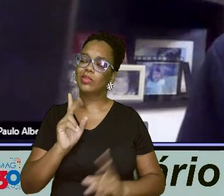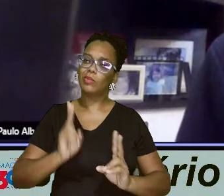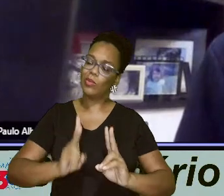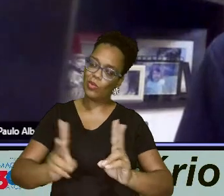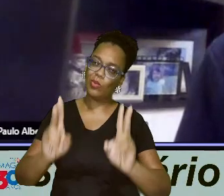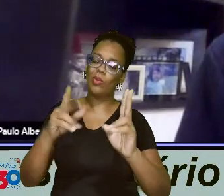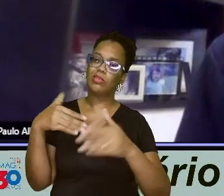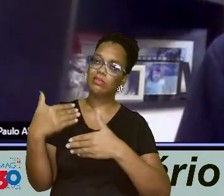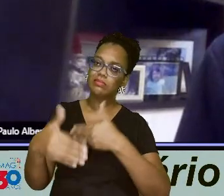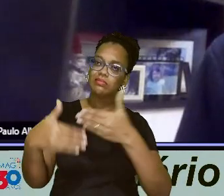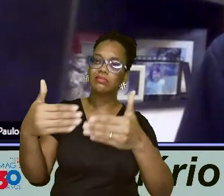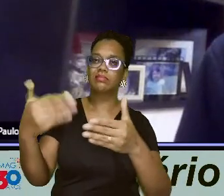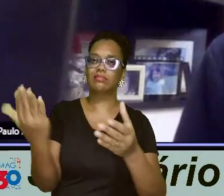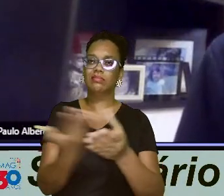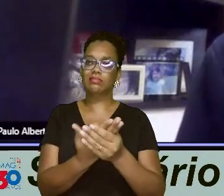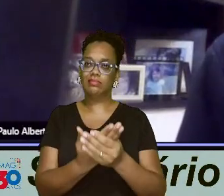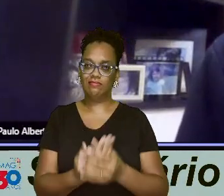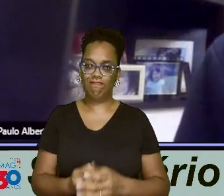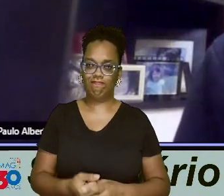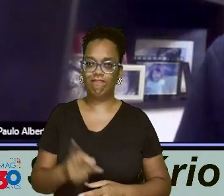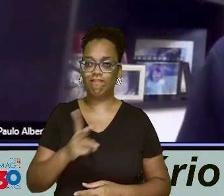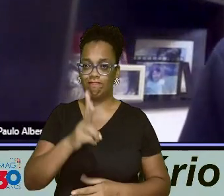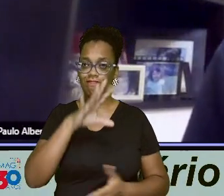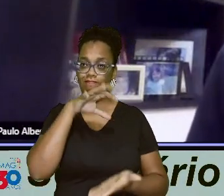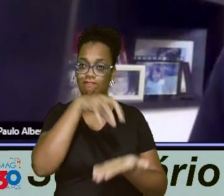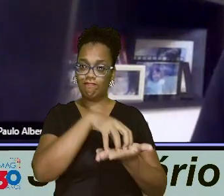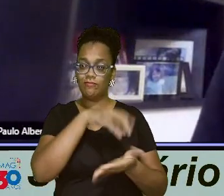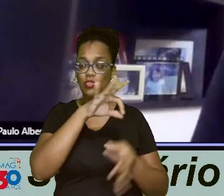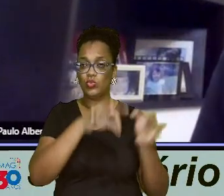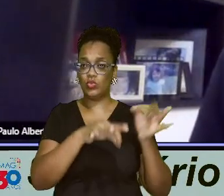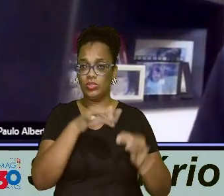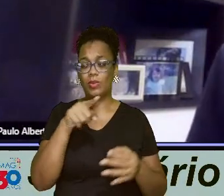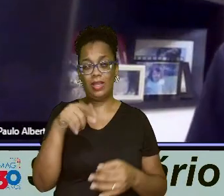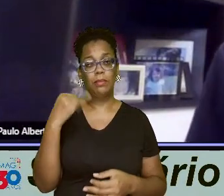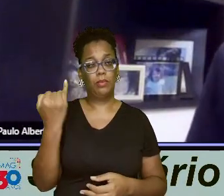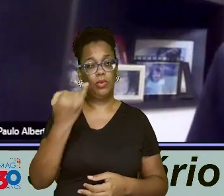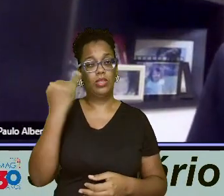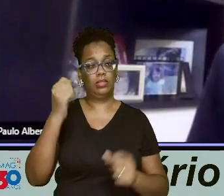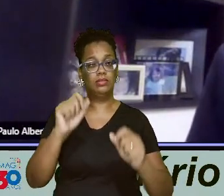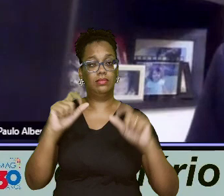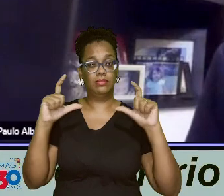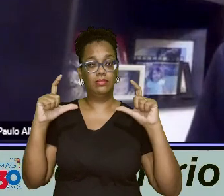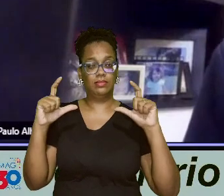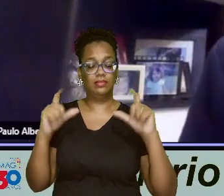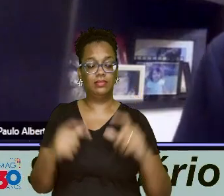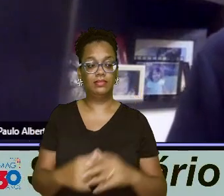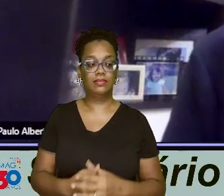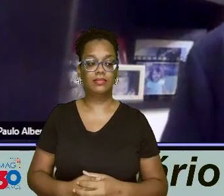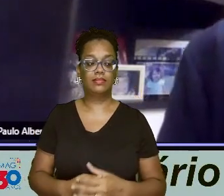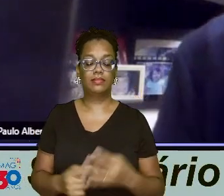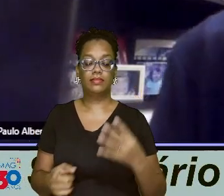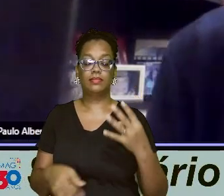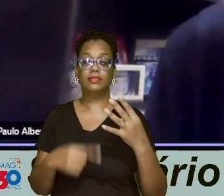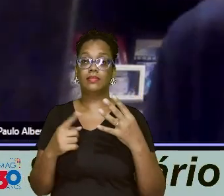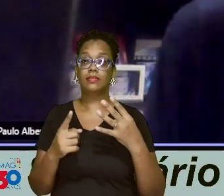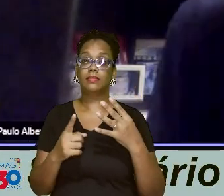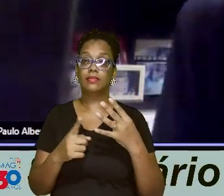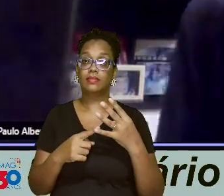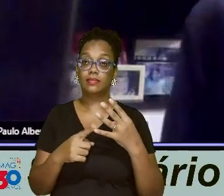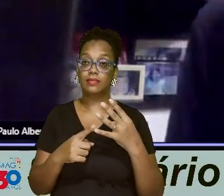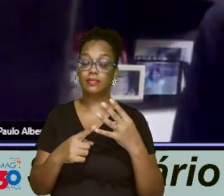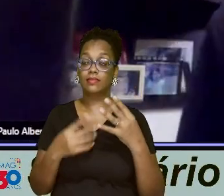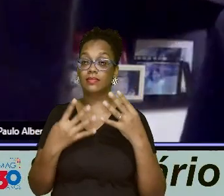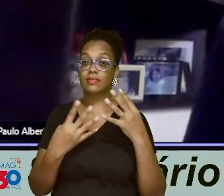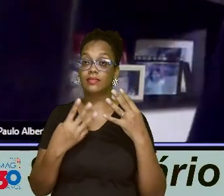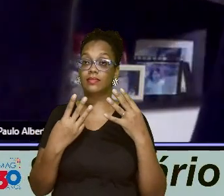na unidade jurisdicional. Isso é muito importante ser destacado. O outro detalhe é que em 43% dos